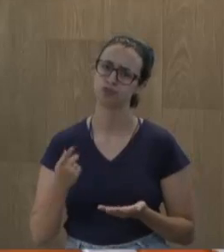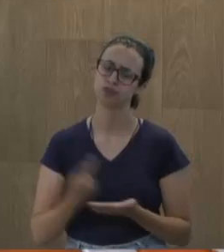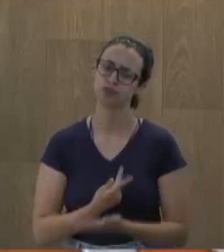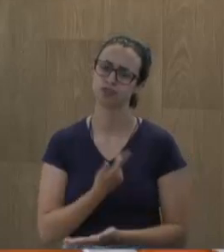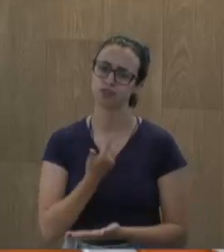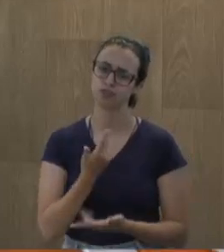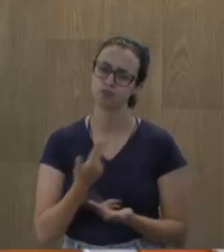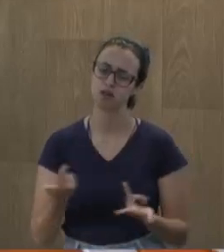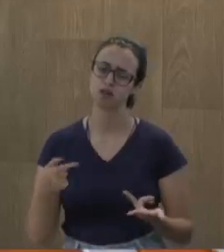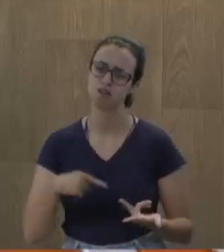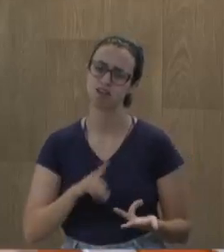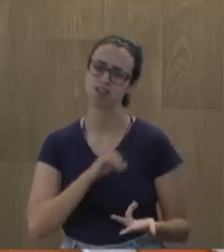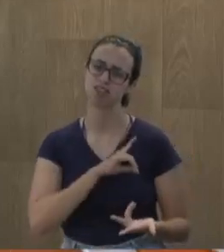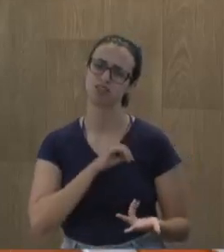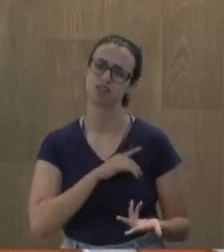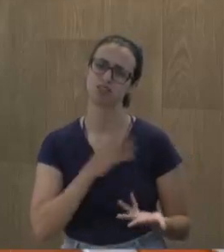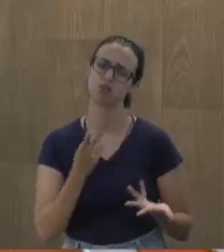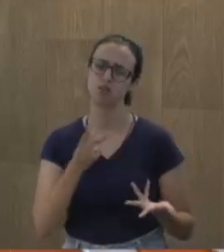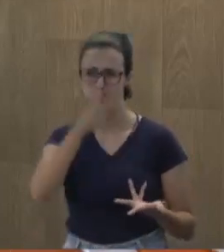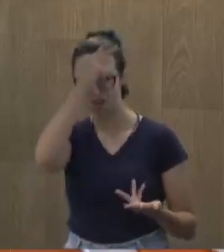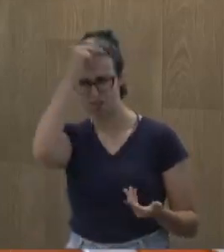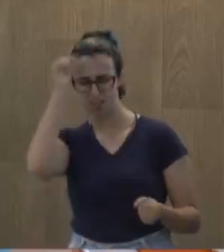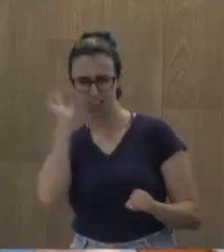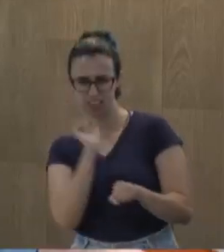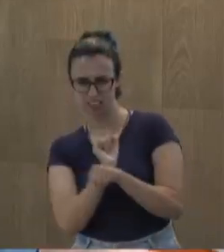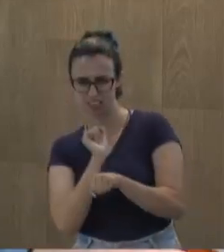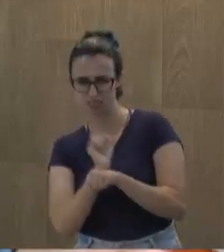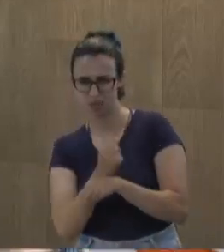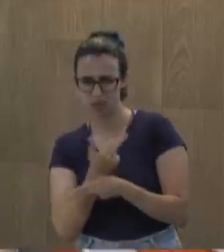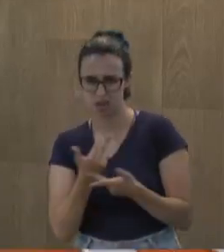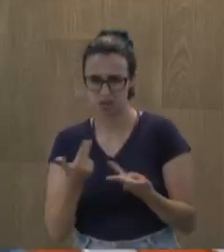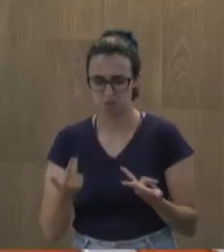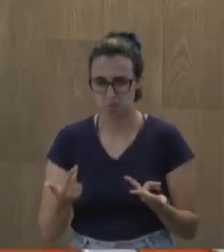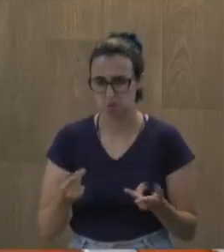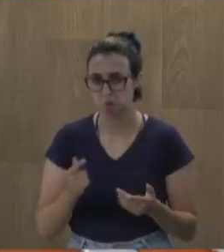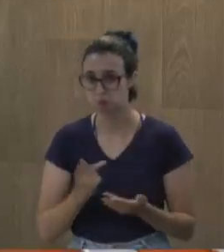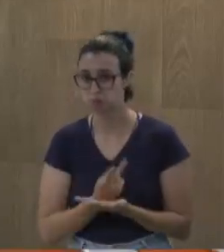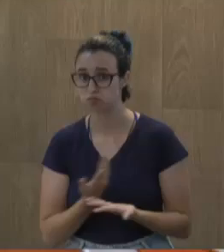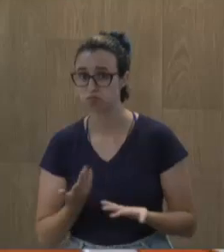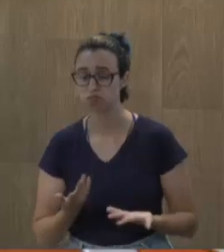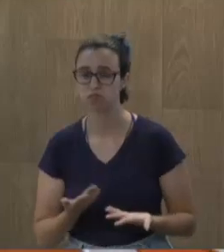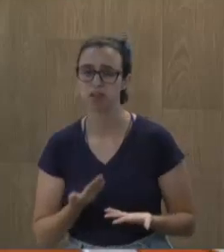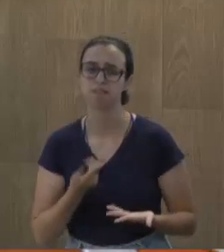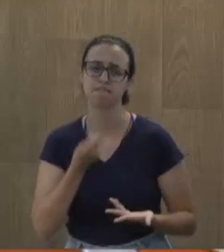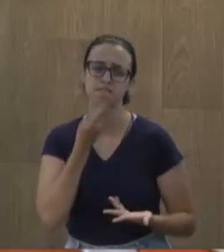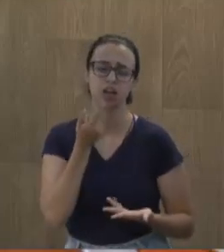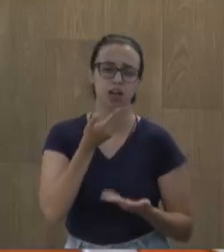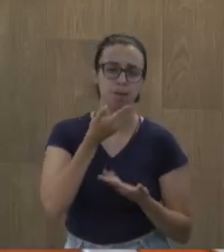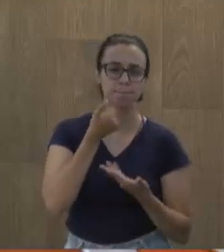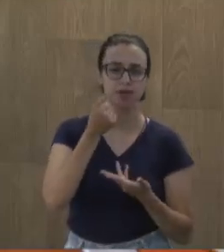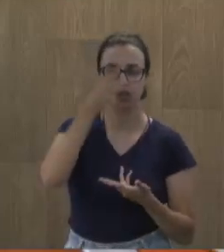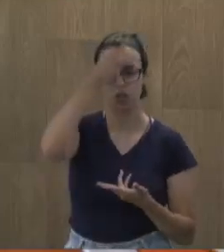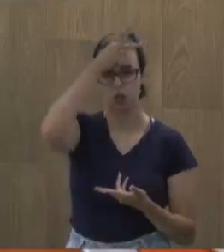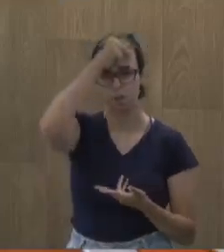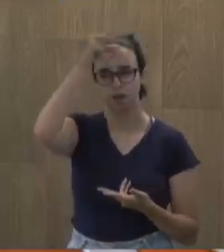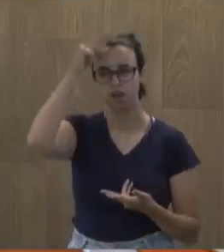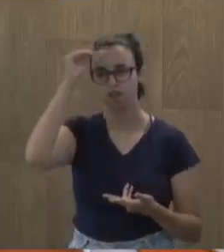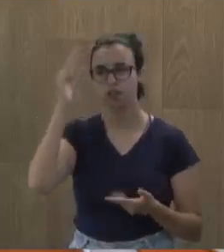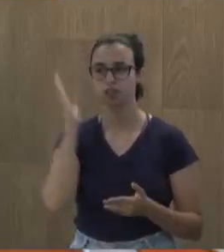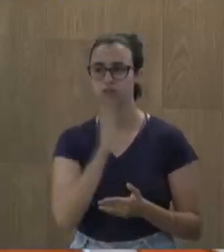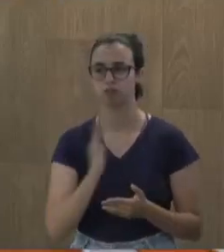acontecer aqui na nossa cidade para tomar uma Providência Prefeito o melhor prefeito do Brasil tem que tomar providência